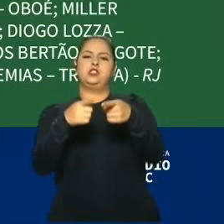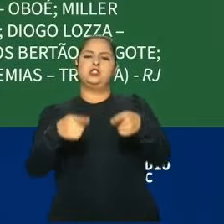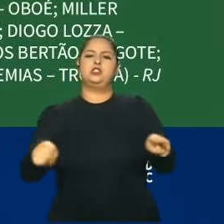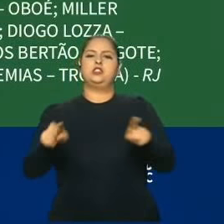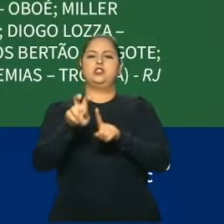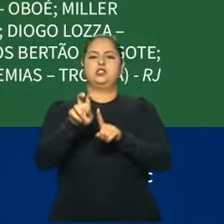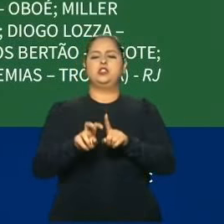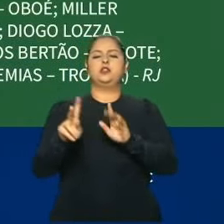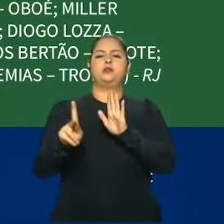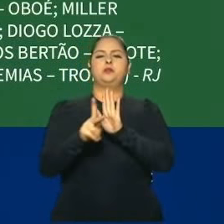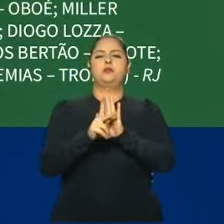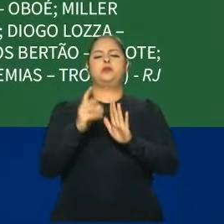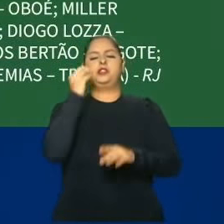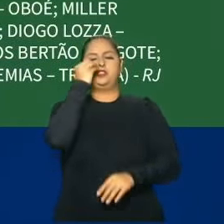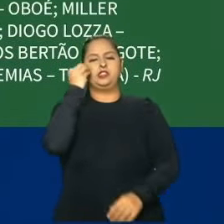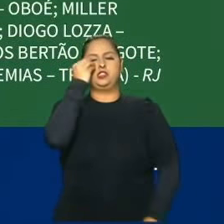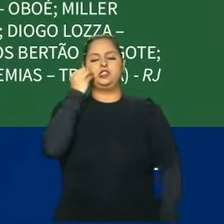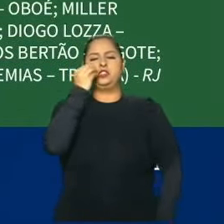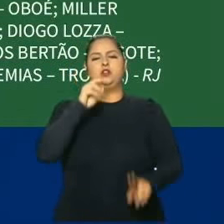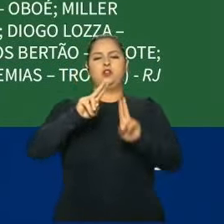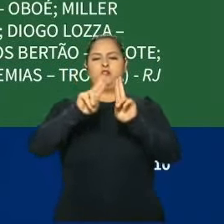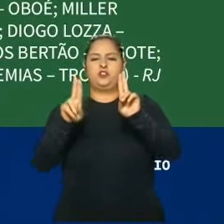da UFRJ.